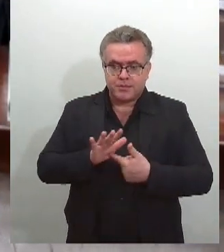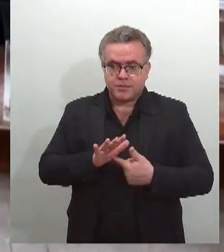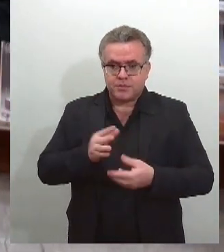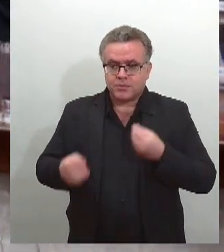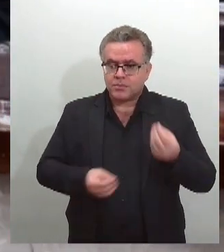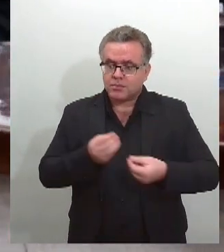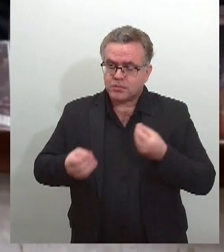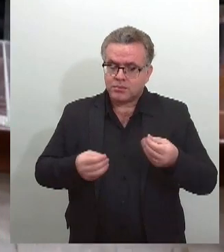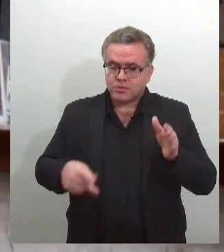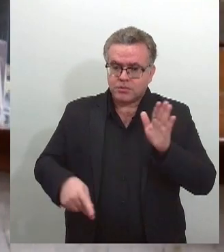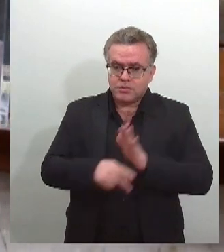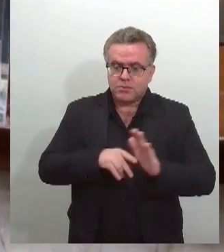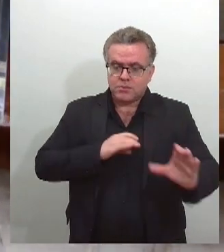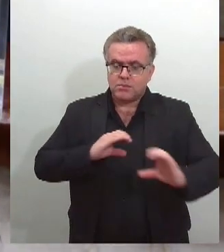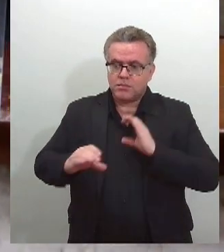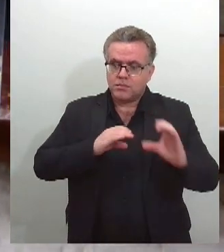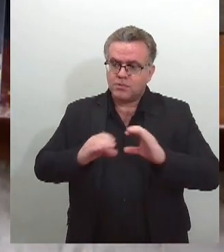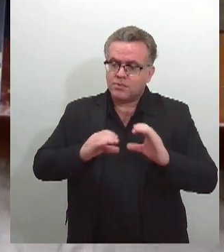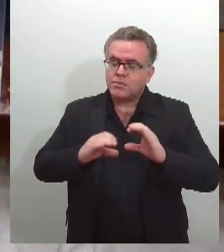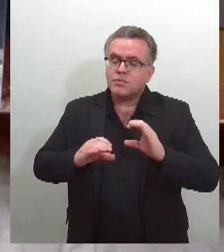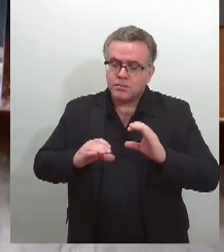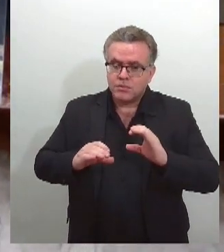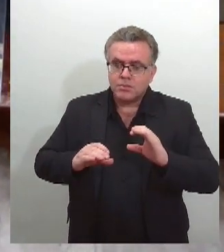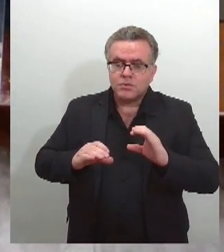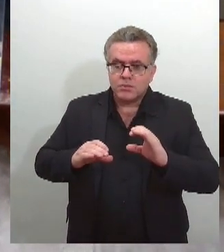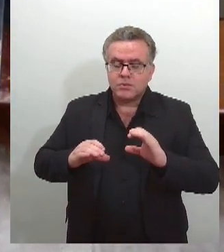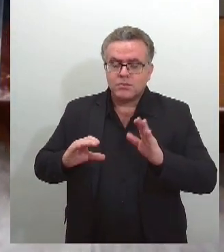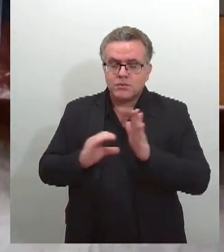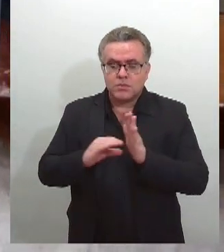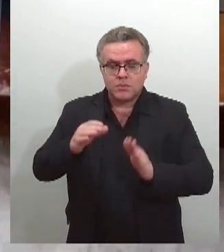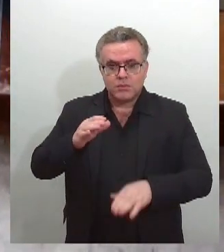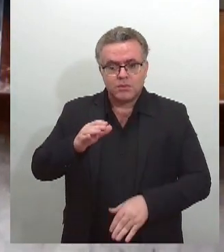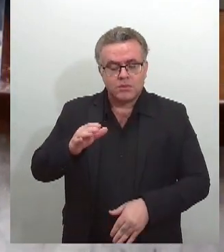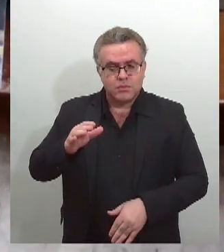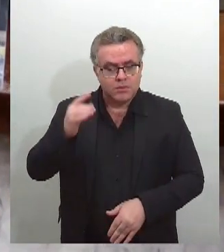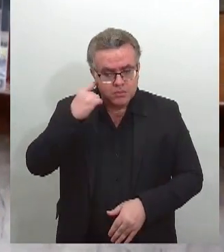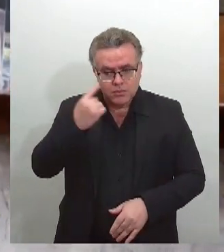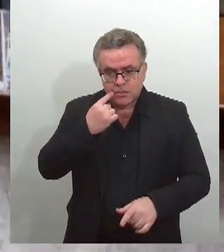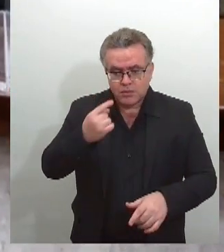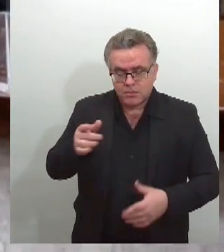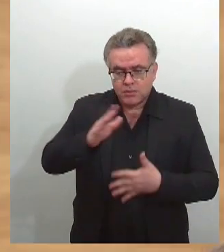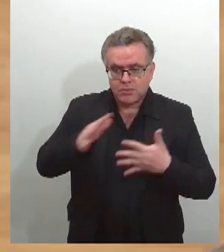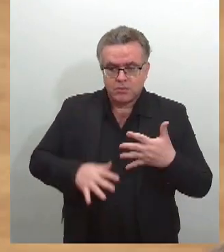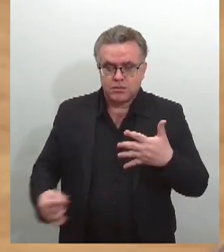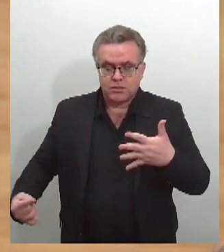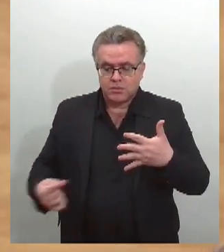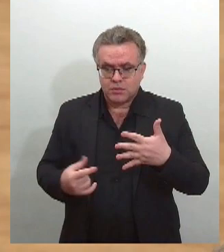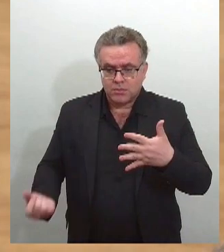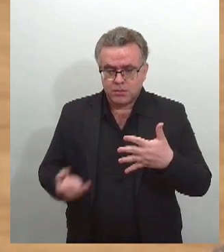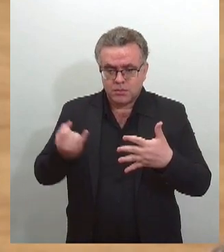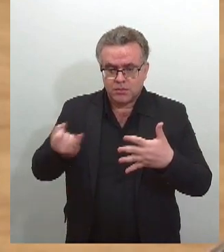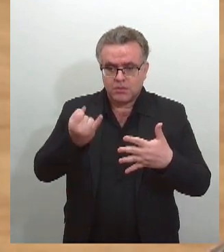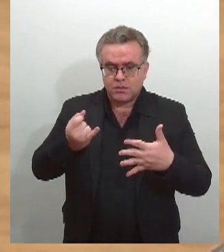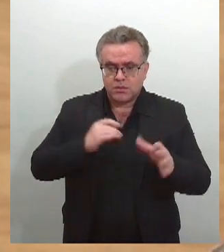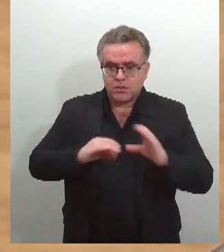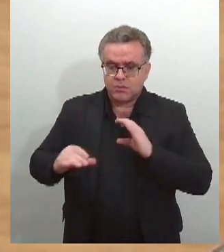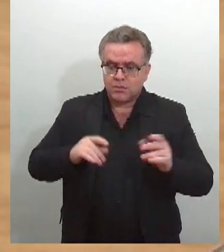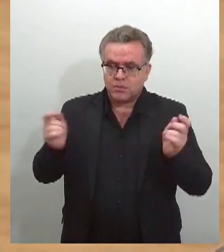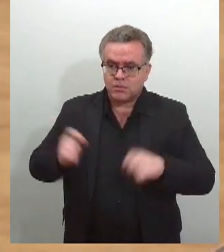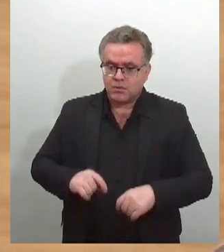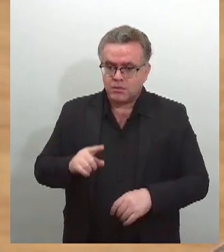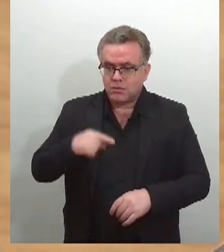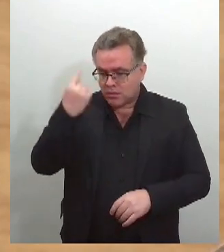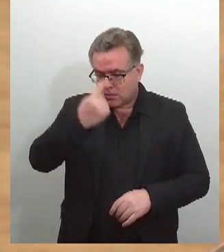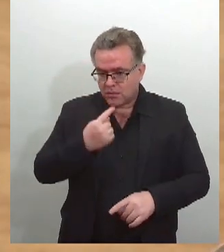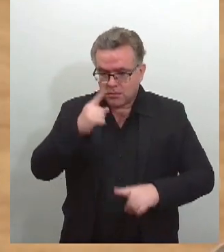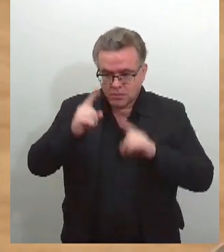na comunidade surda. Enquanto a língua de sinais desempenha um papel central na comunicação, a expressão facial desempenha um